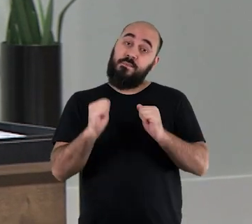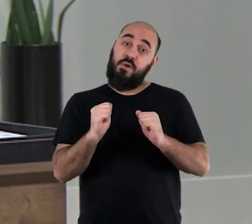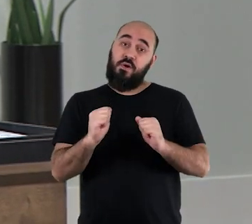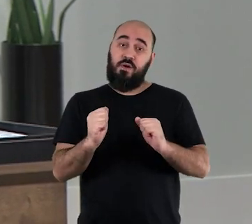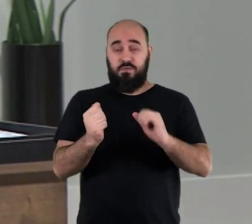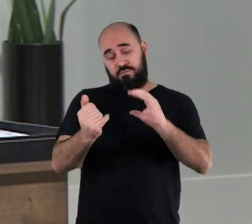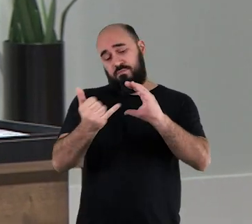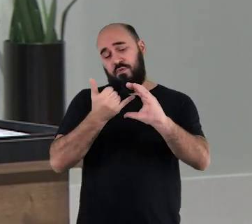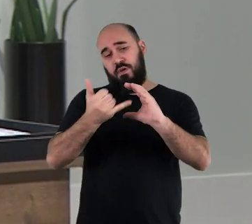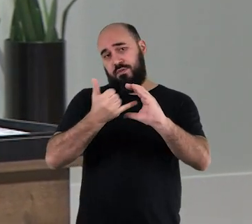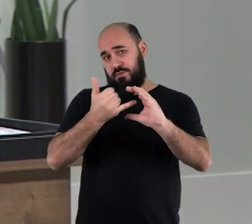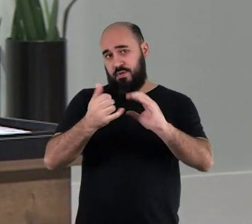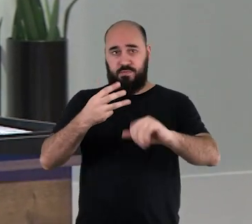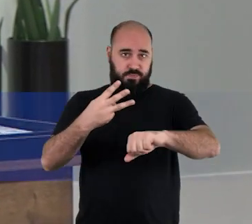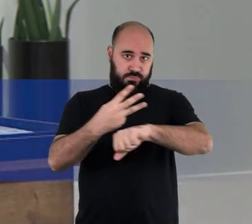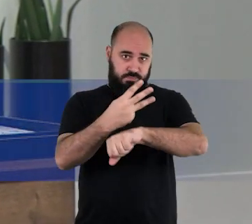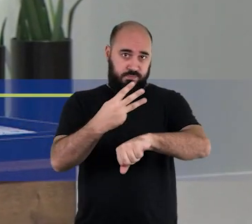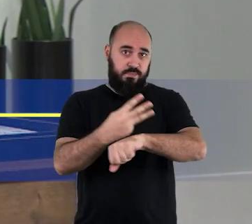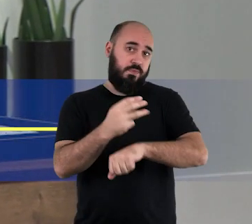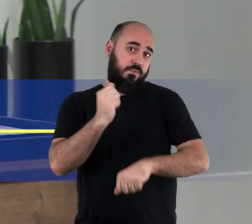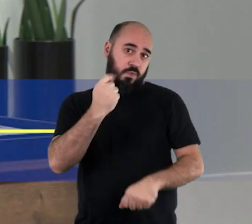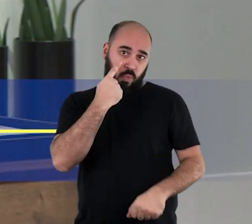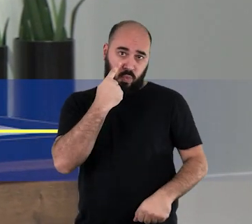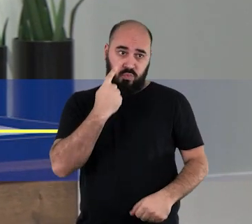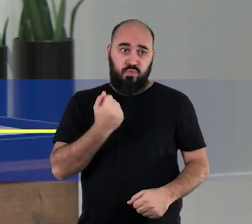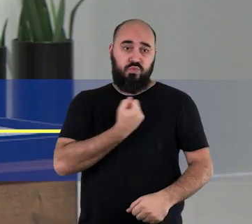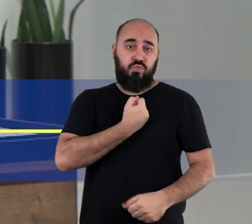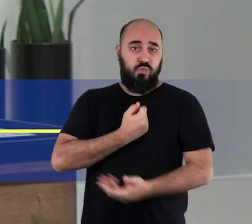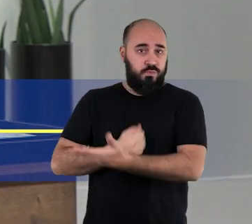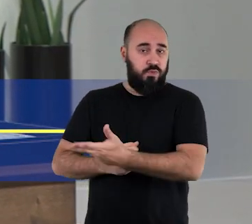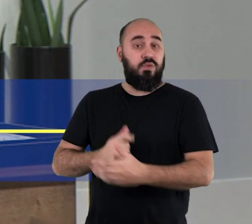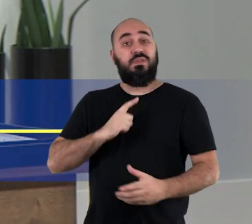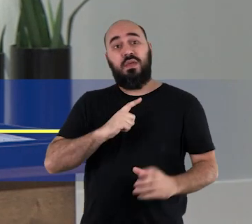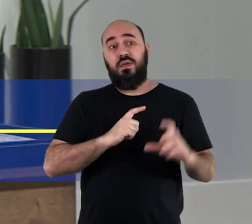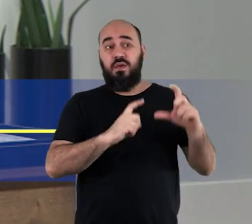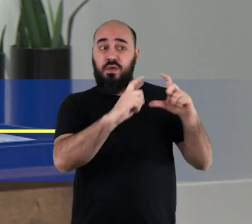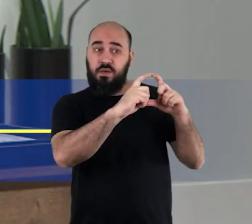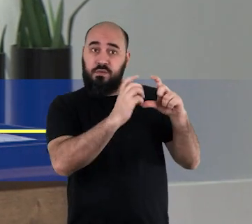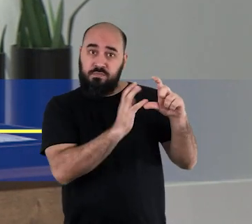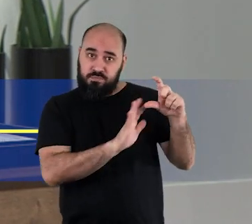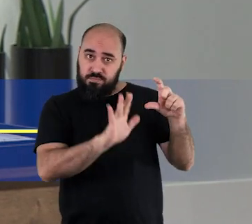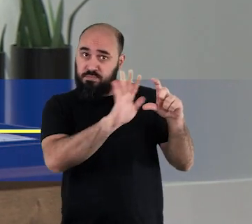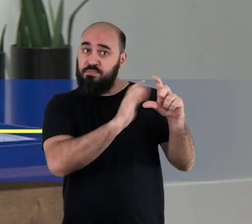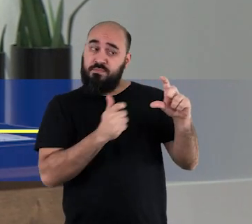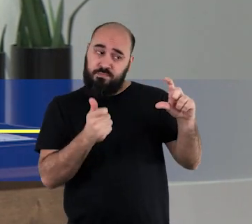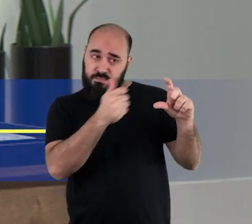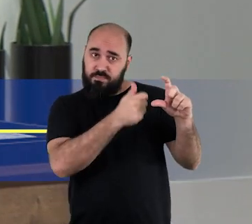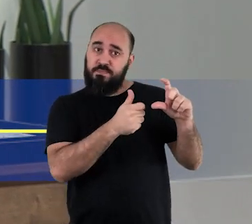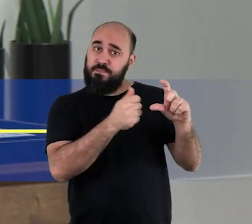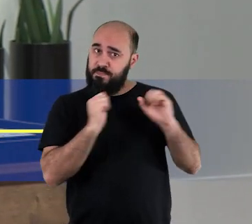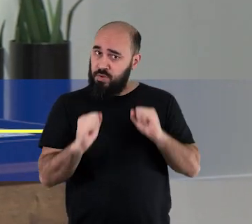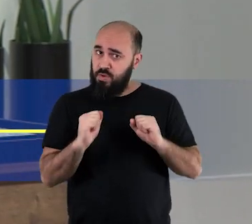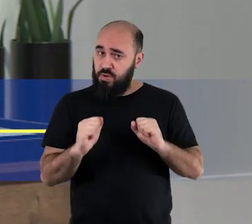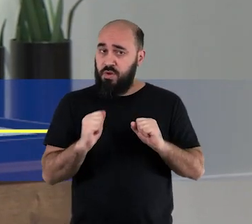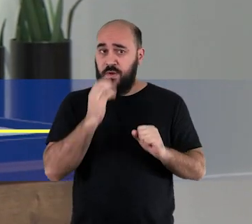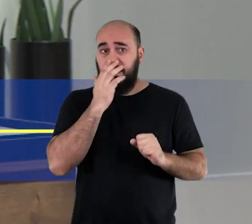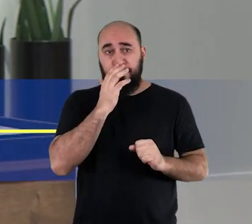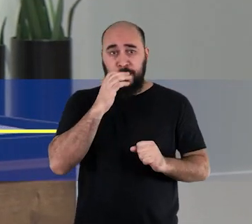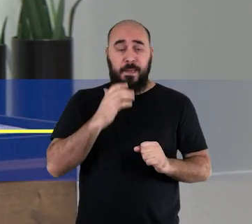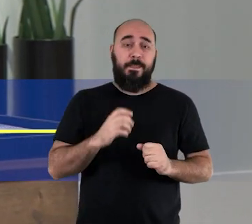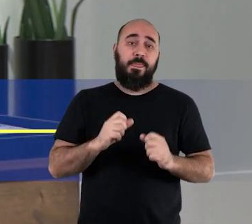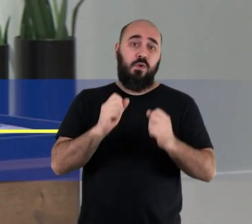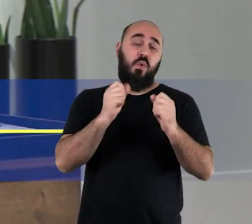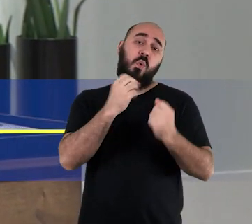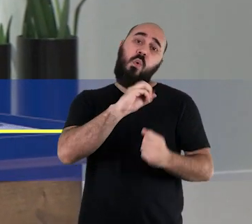usar o WhatsApp, o número você vê aí na sua tela, e ainda tem também a possibilidade de você entrar em nosso site